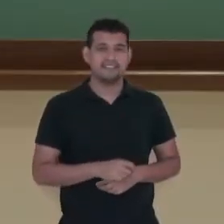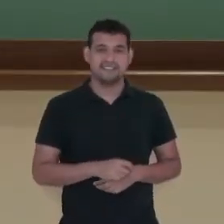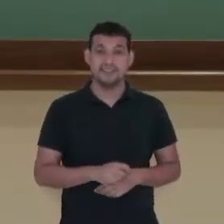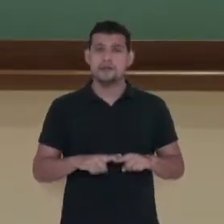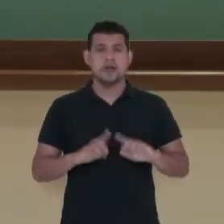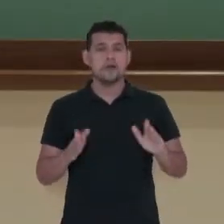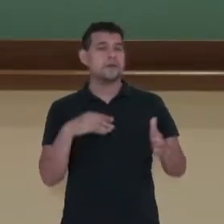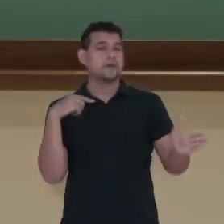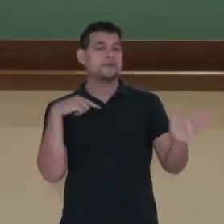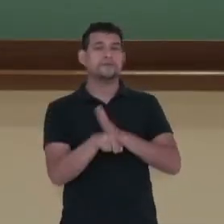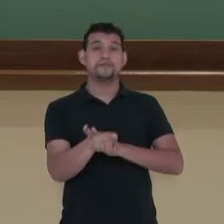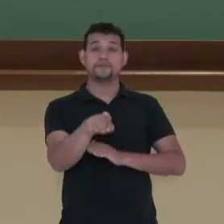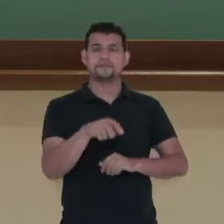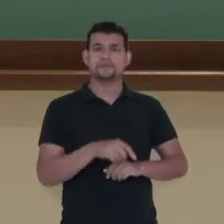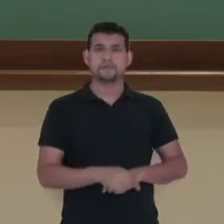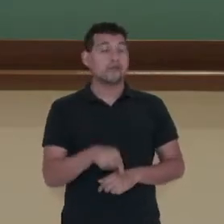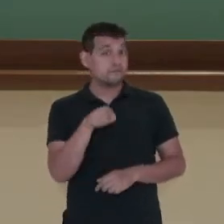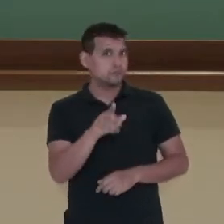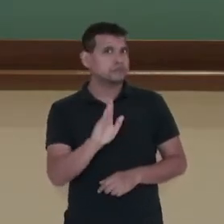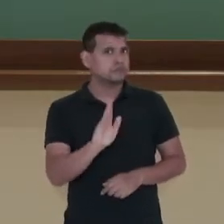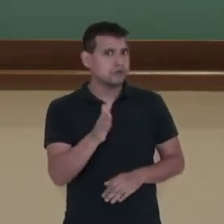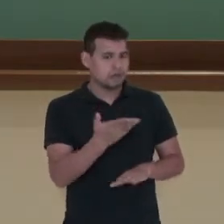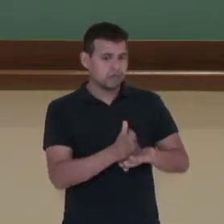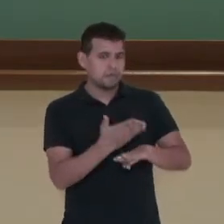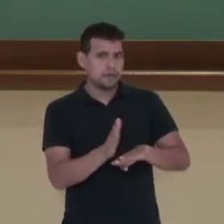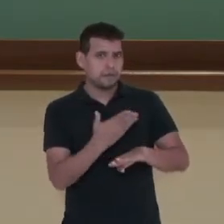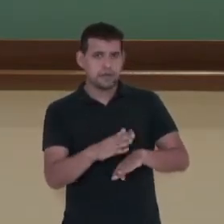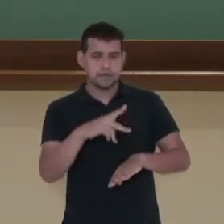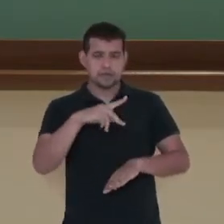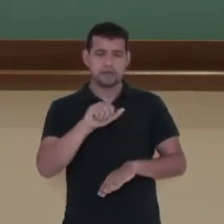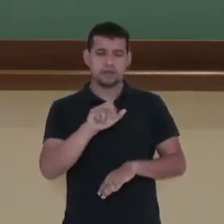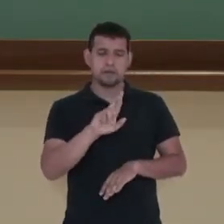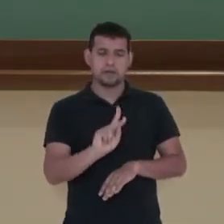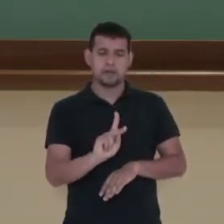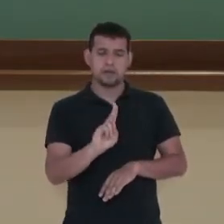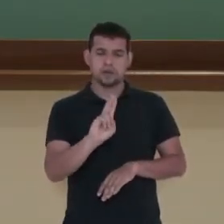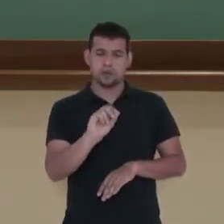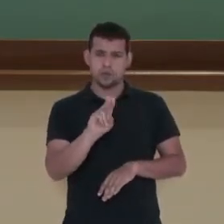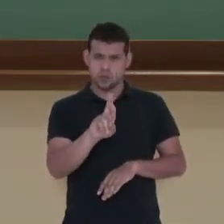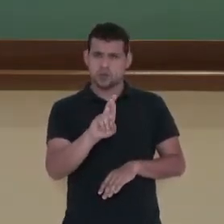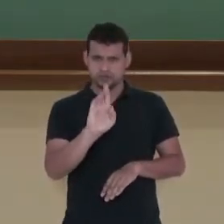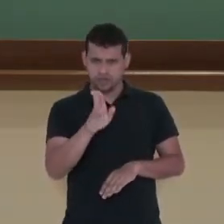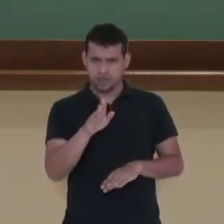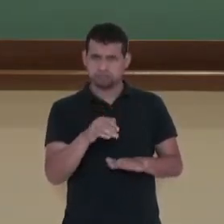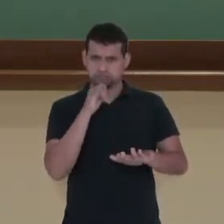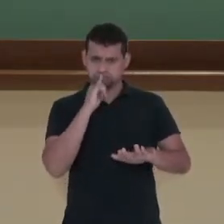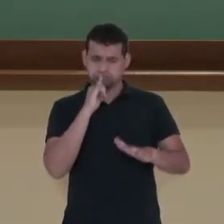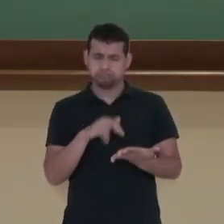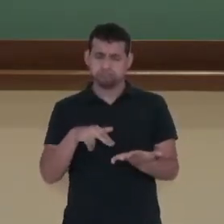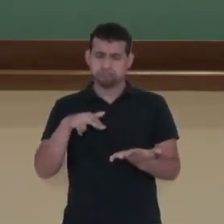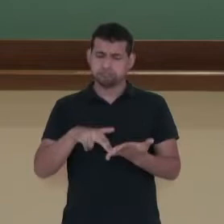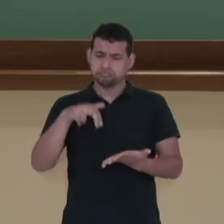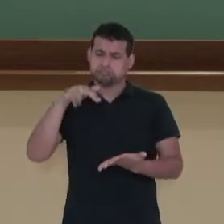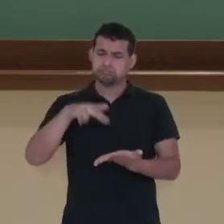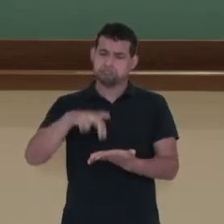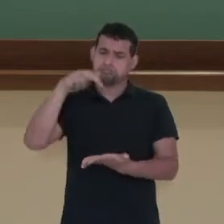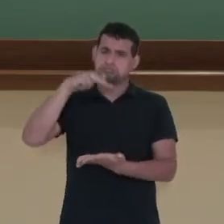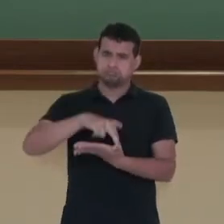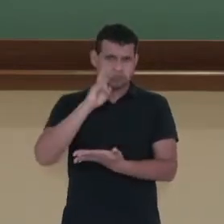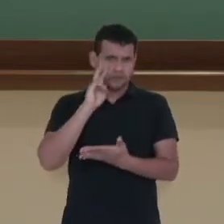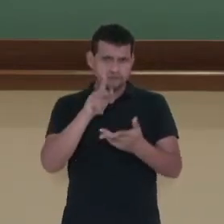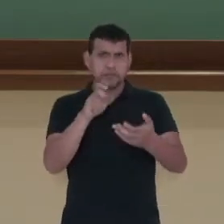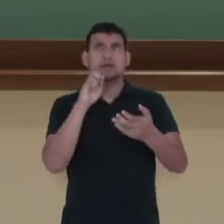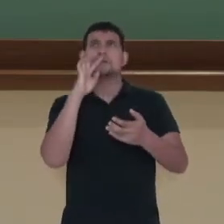eu pergunto para vocês já praticaram o parkour? Já tiveram a oportunidade de